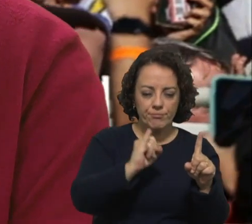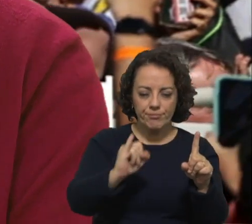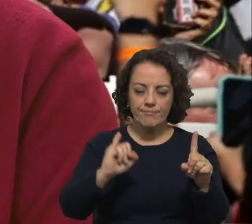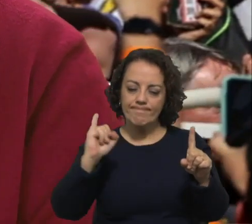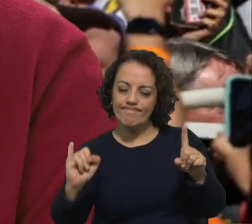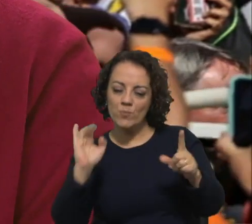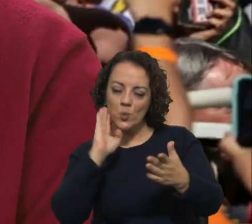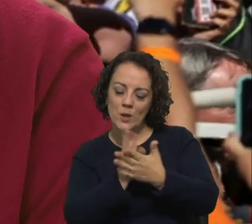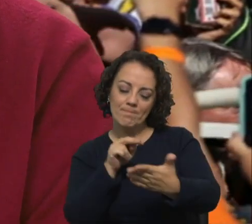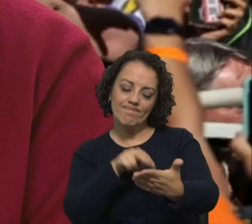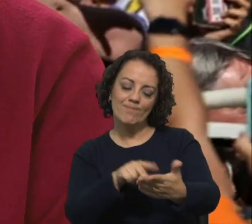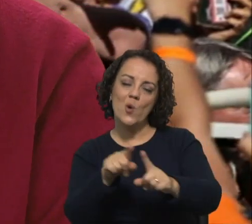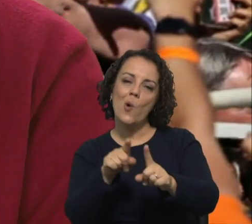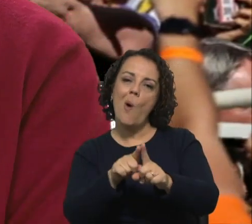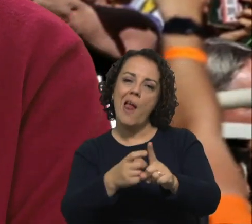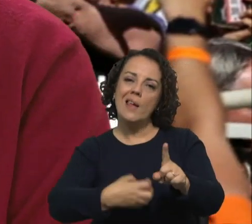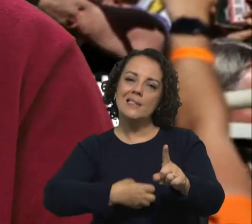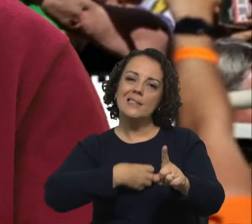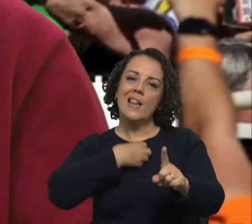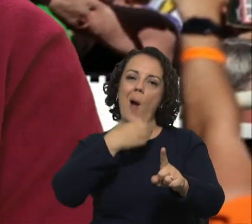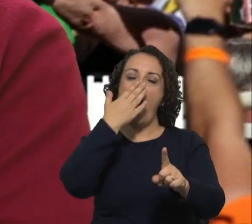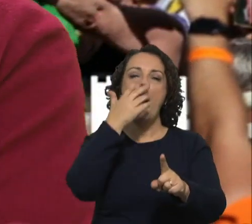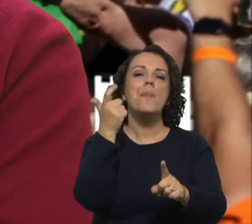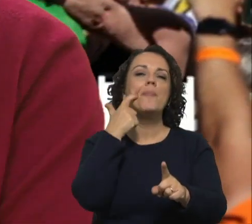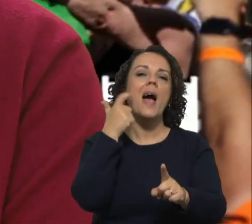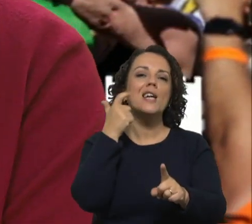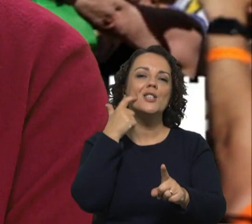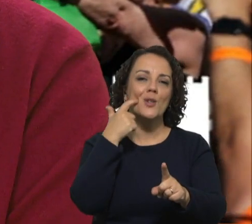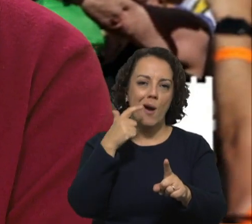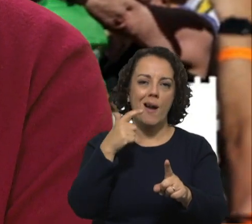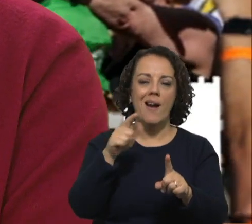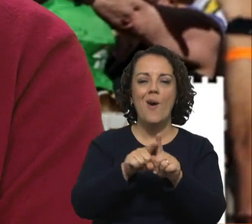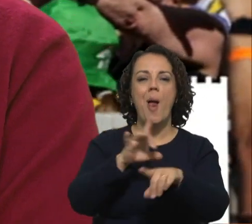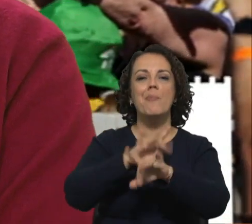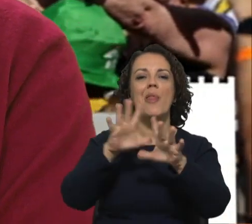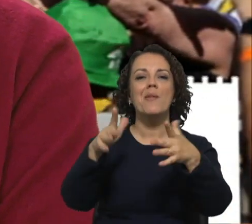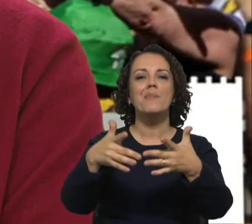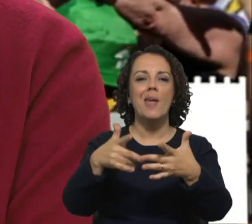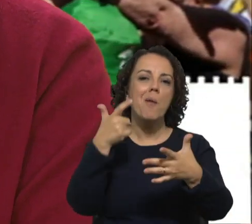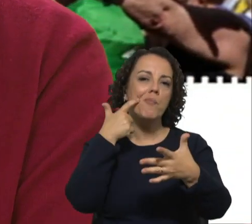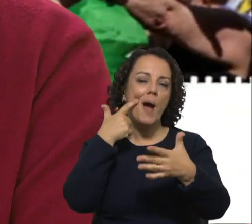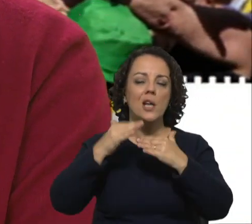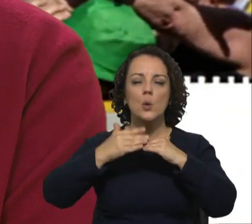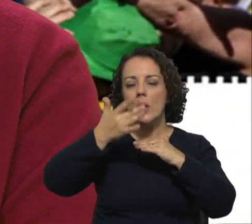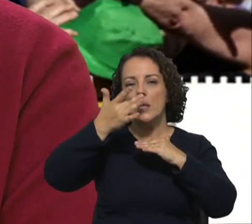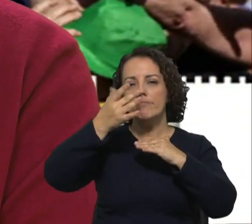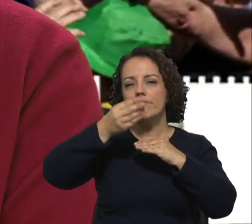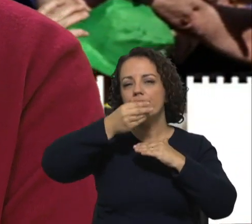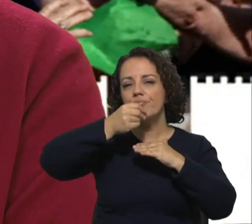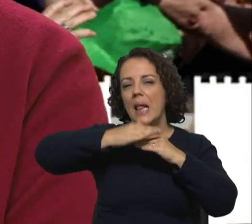todo aquele processo de pandemia, processo quase de Páscoa, não é? De passagem pelo deserto, não é? Há ali todo um processo simbólico